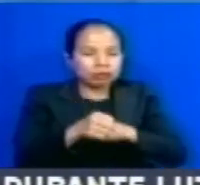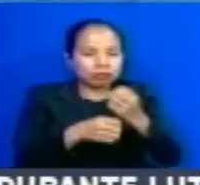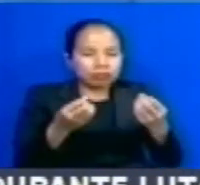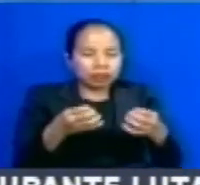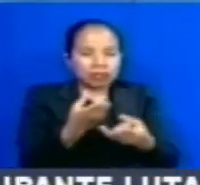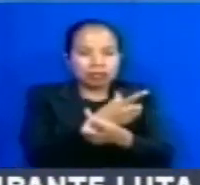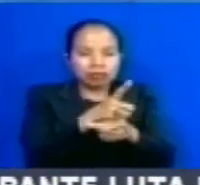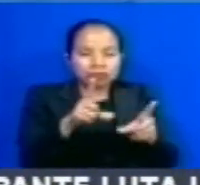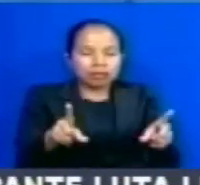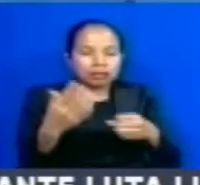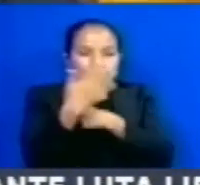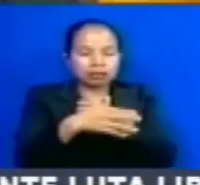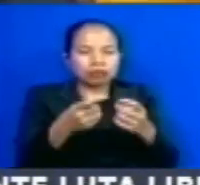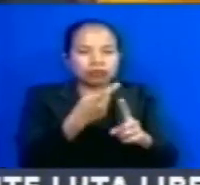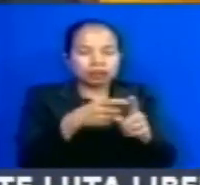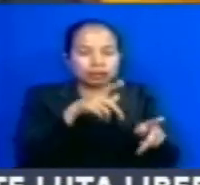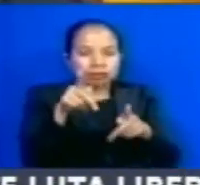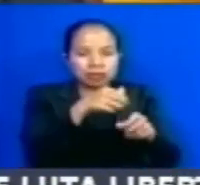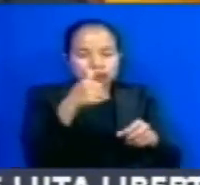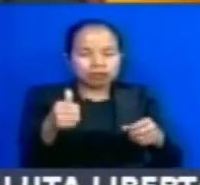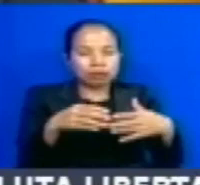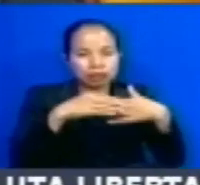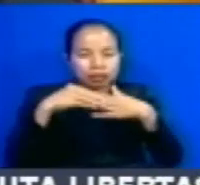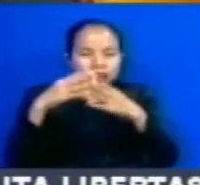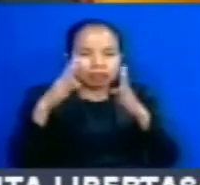husi emaselo kni ukon. 30 de agosto de